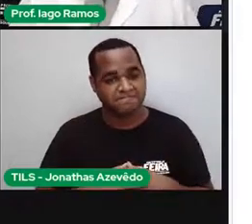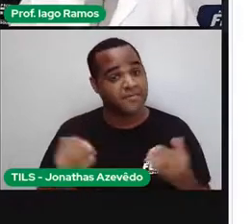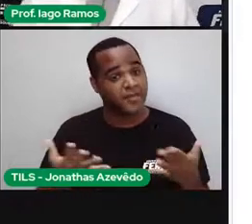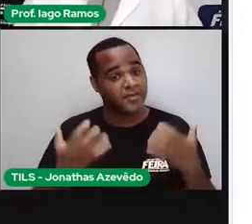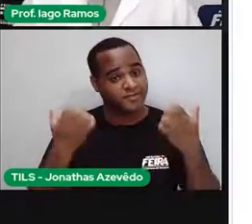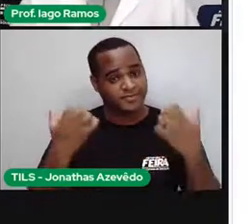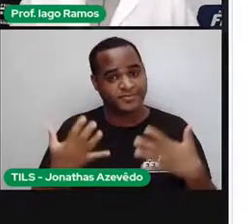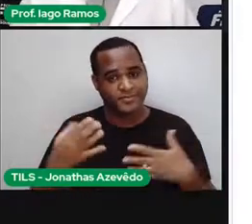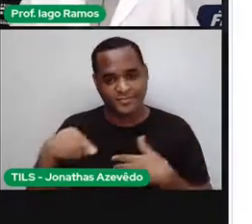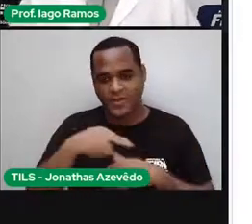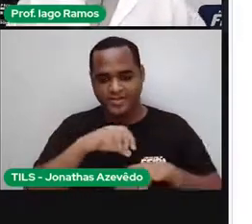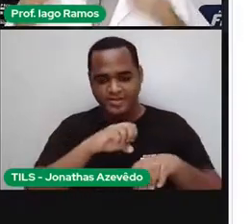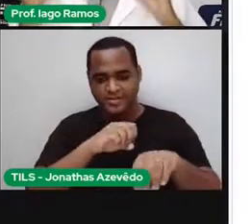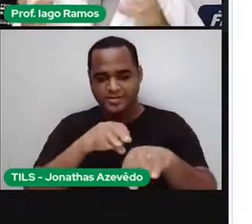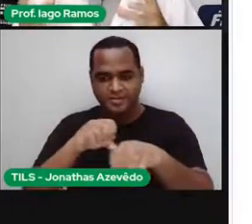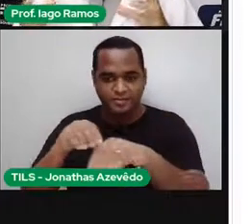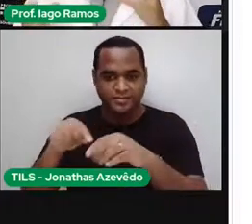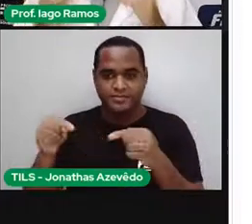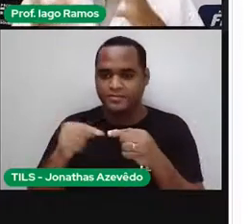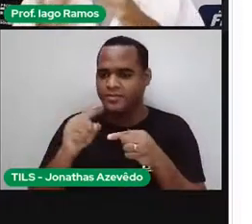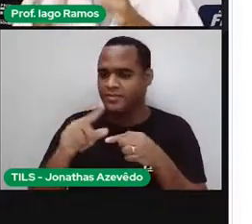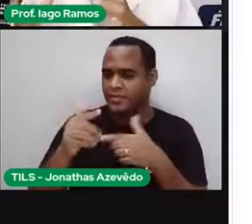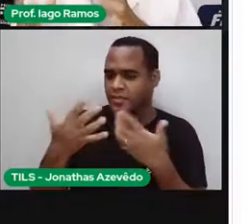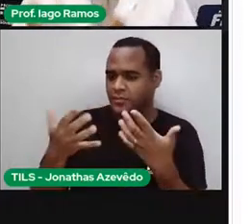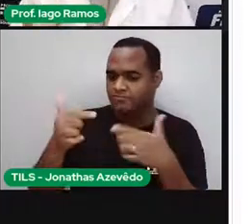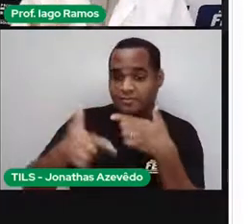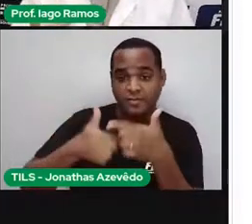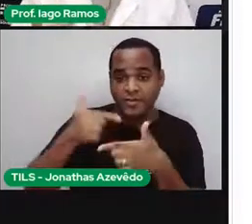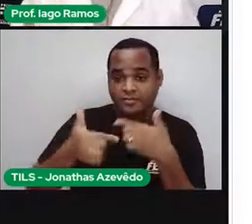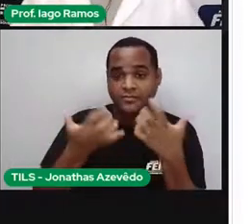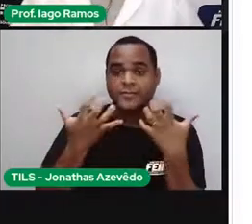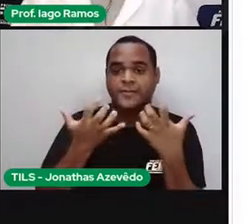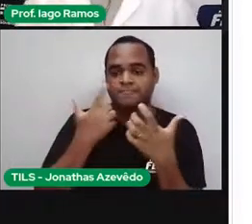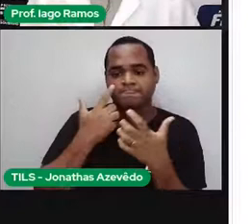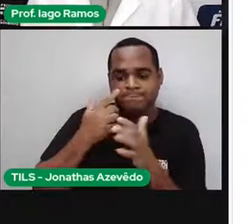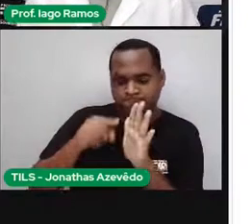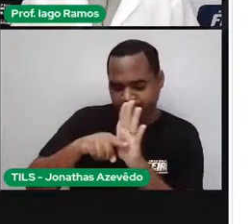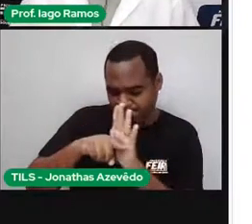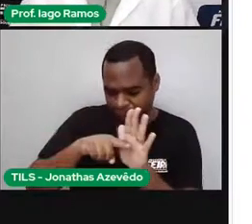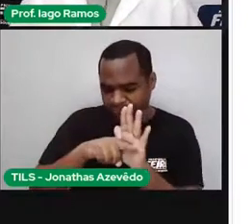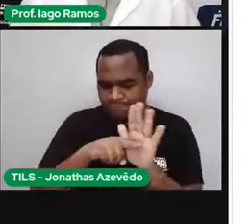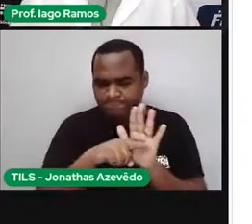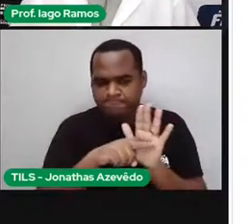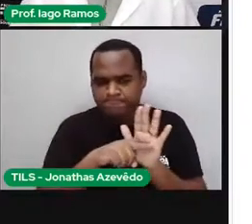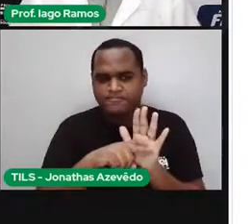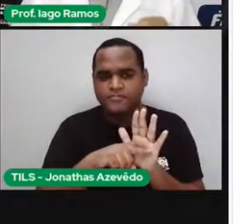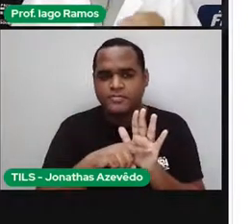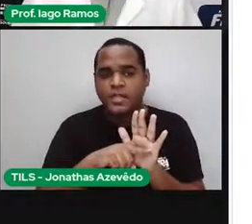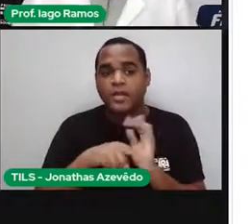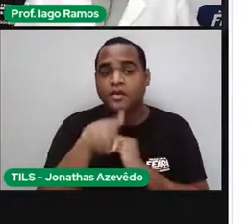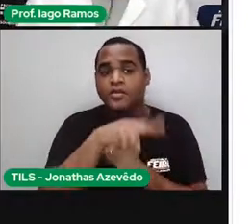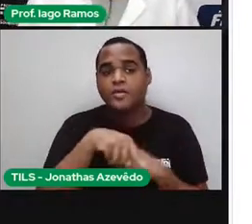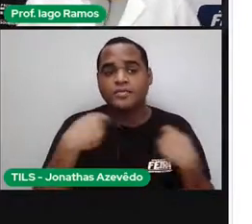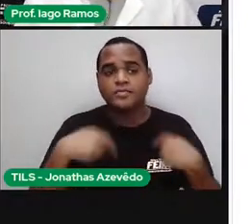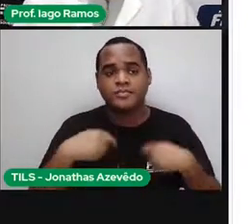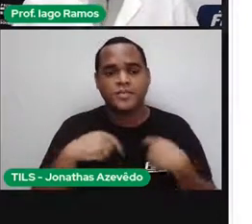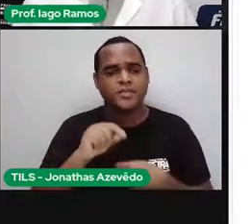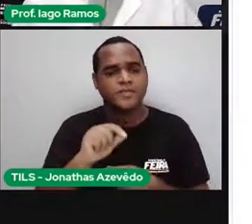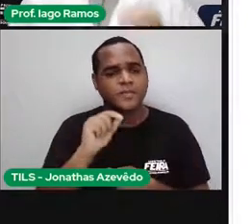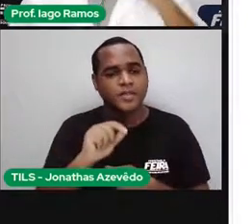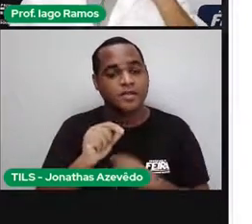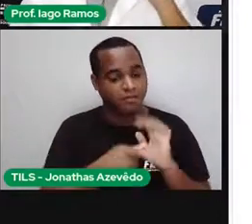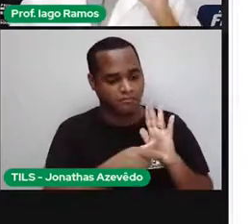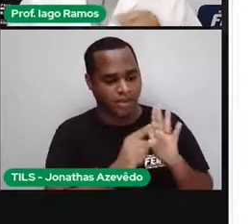esse momento aqui agora dessa aula com o trabalho que eu quero fazer de investigação com você a gente precisa de algo que a gente